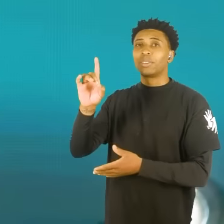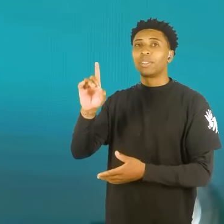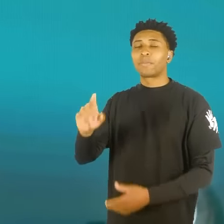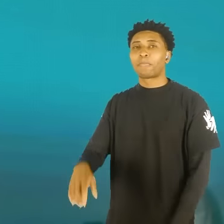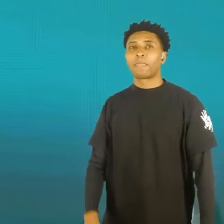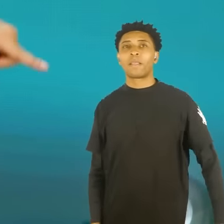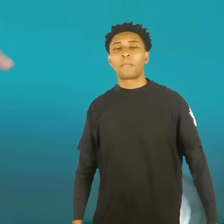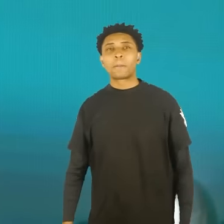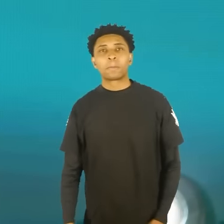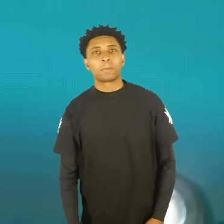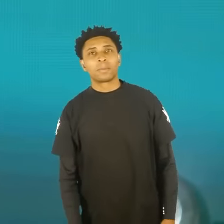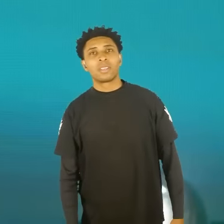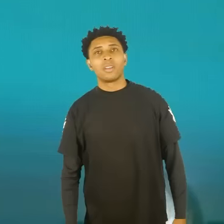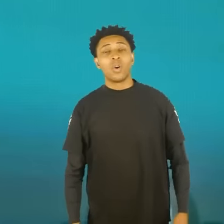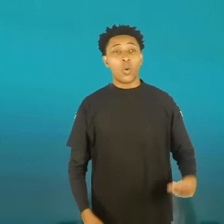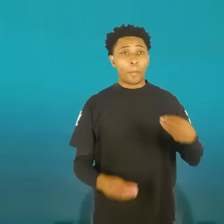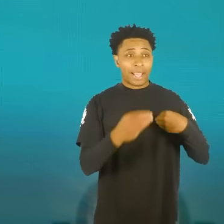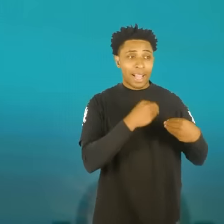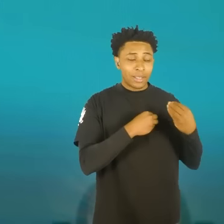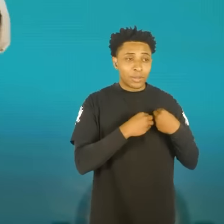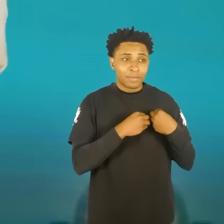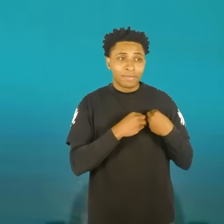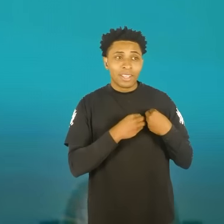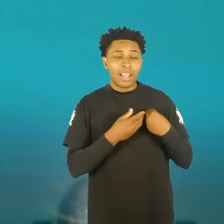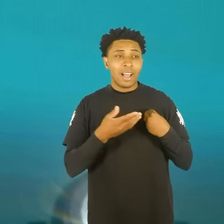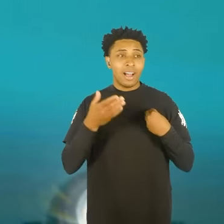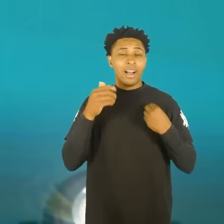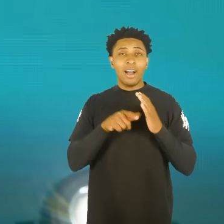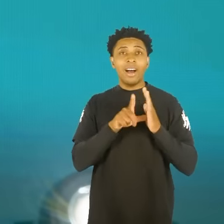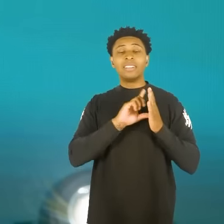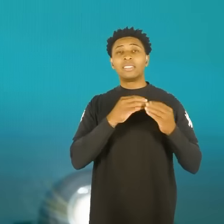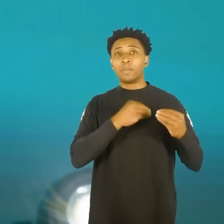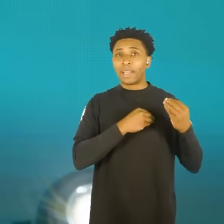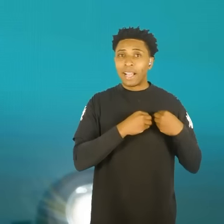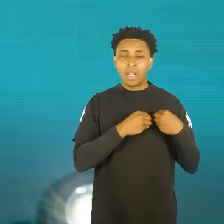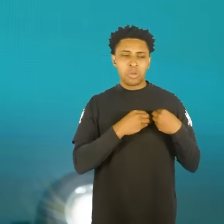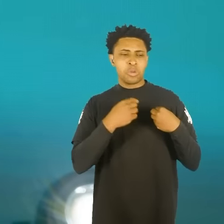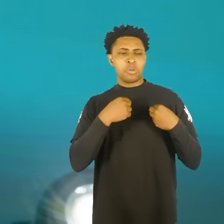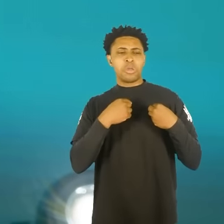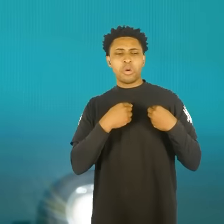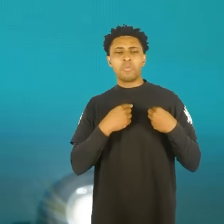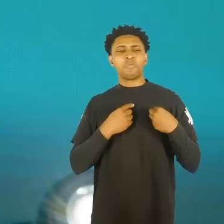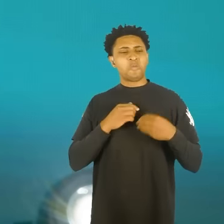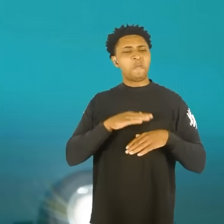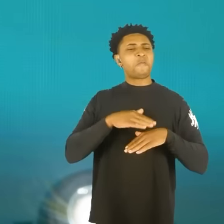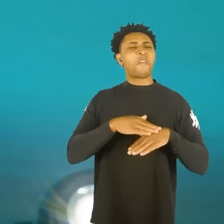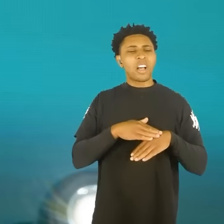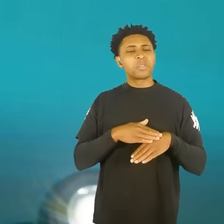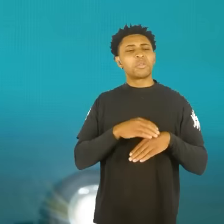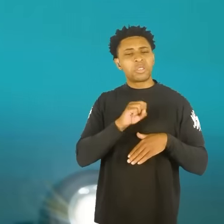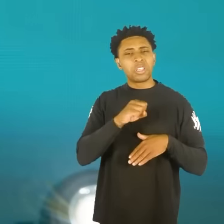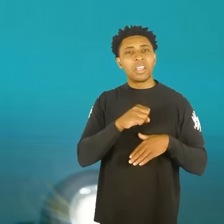que pecamos, ficamos medrosos. Antes de pecar, nós somos furiosos, eu faço mesmo, ninguém tem nada a ver com a minha